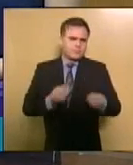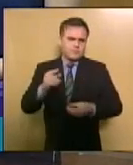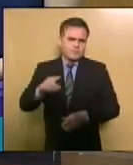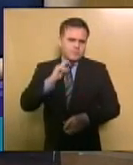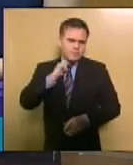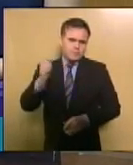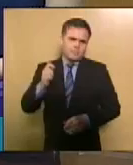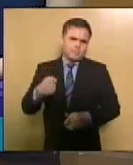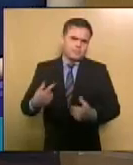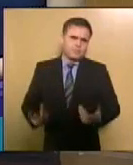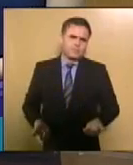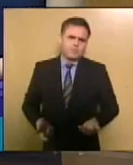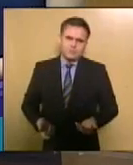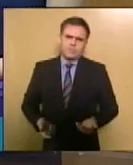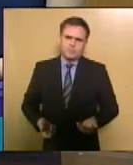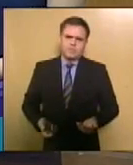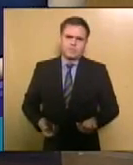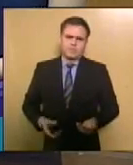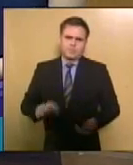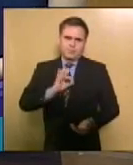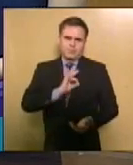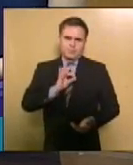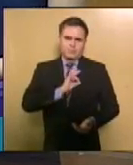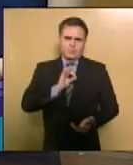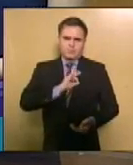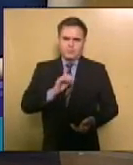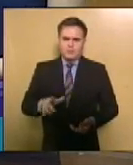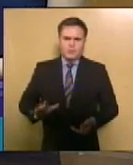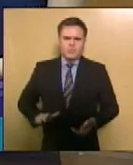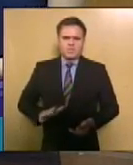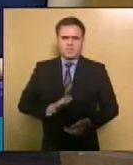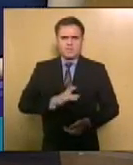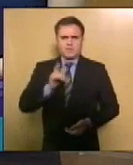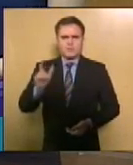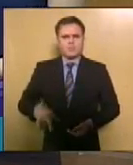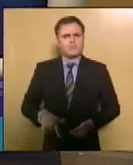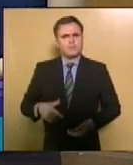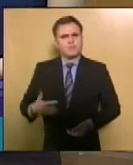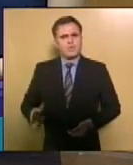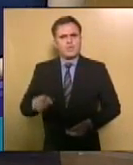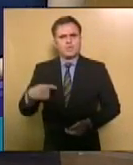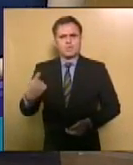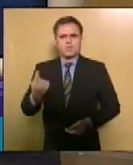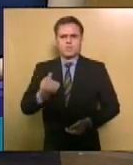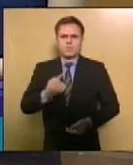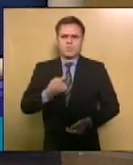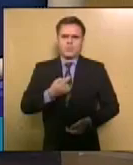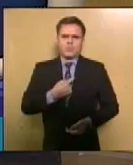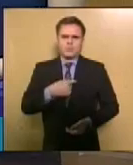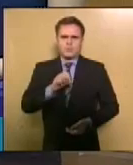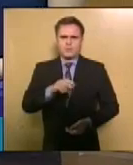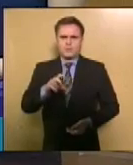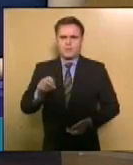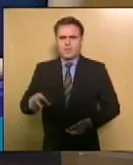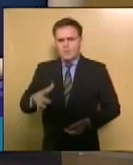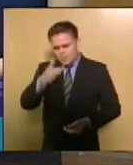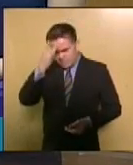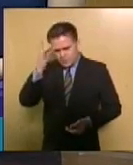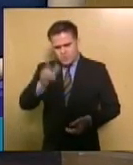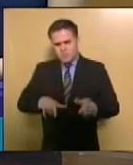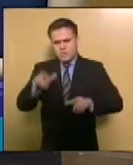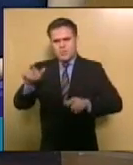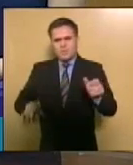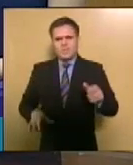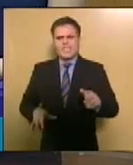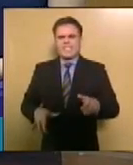suicidar a classe policial é algo soso então nós estamos lidando com corporações adoecidas porqueas